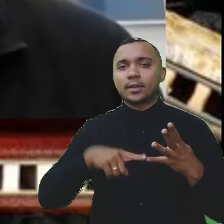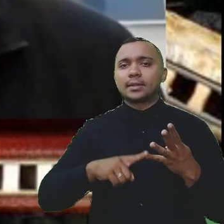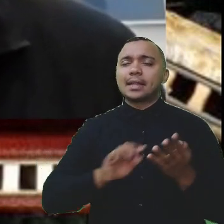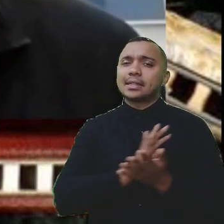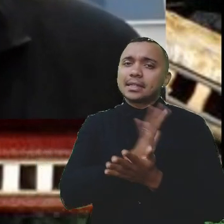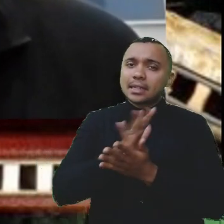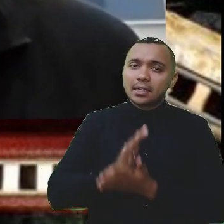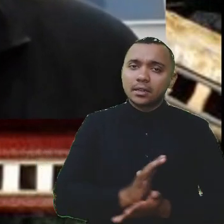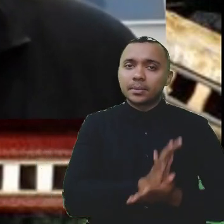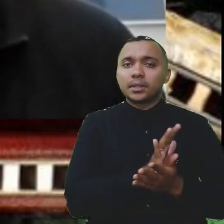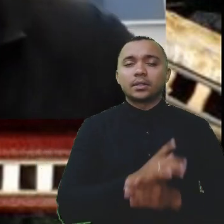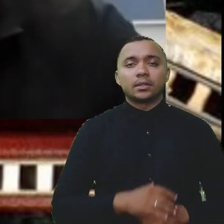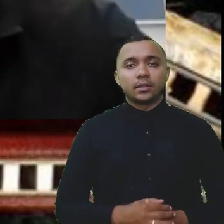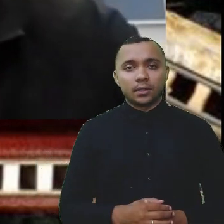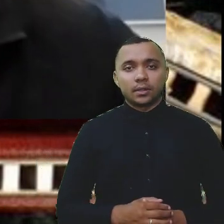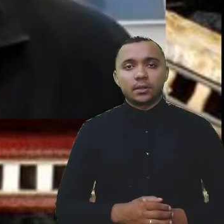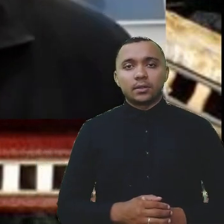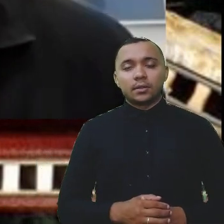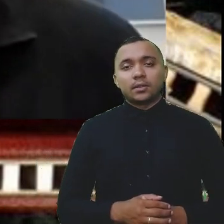Só.